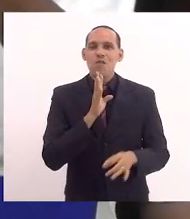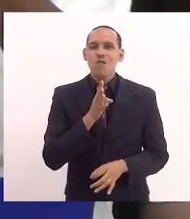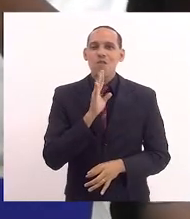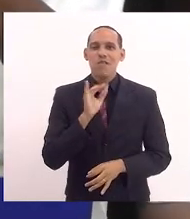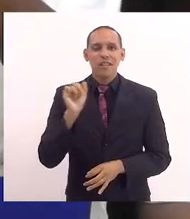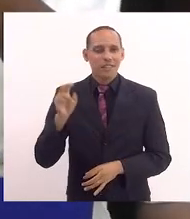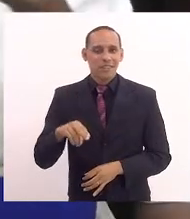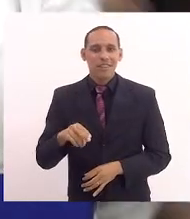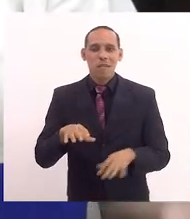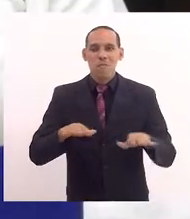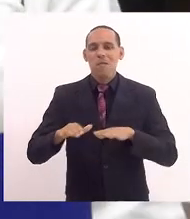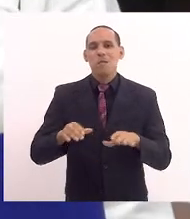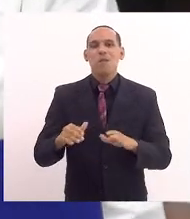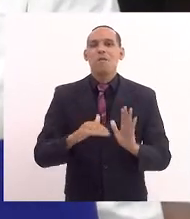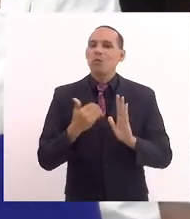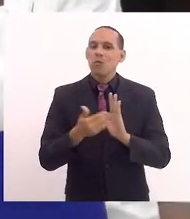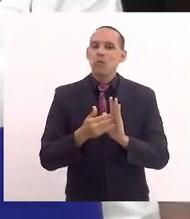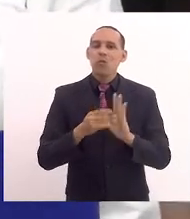tudo e todos também.